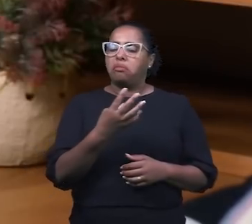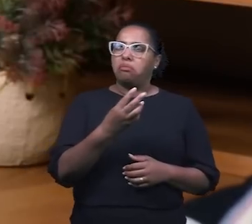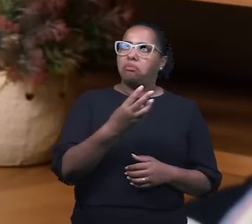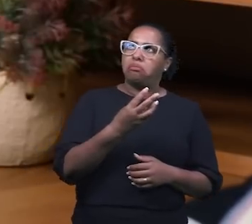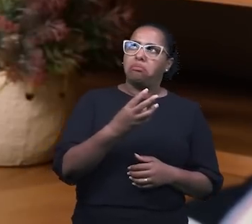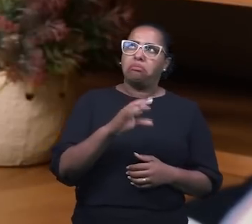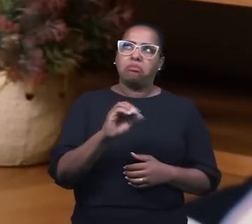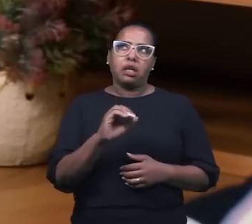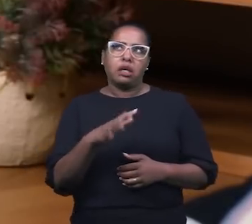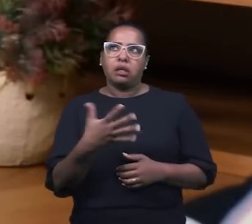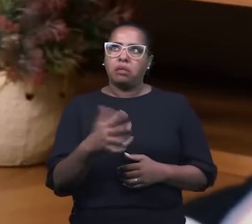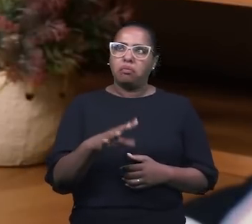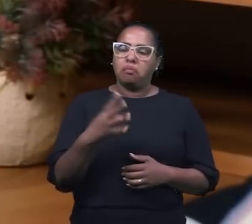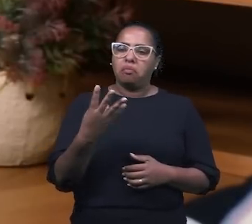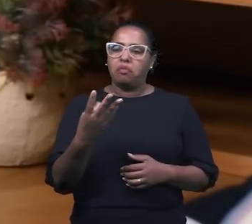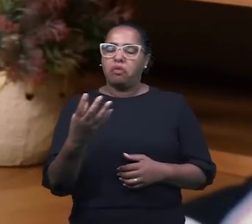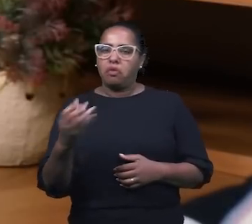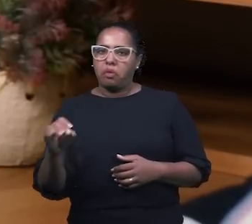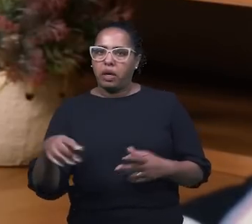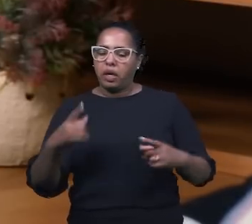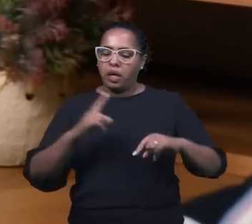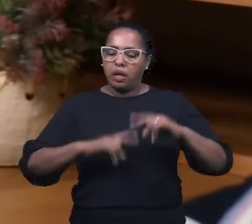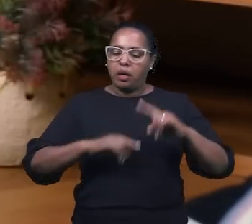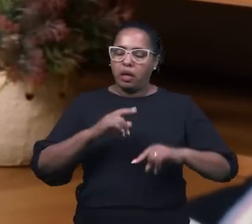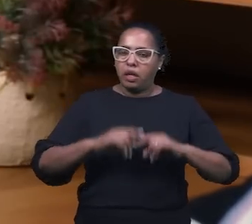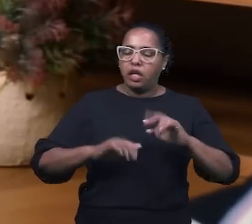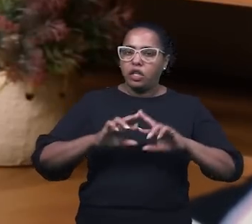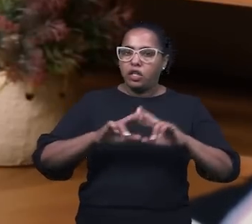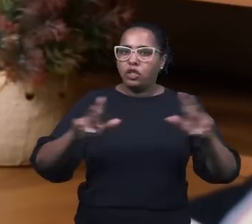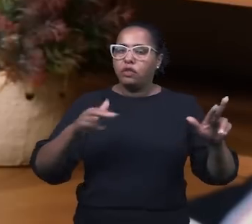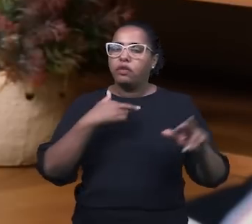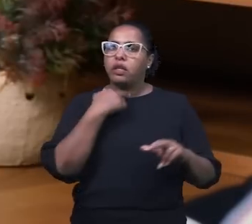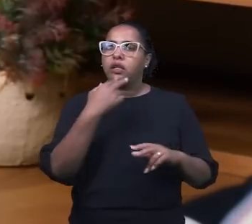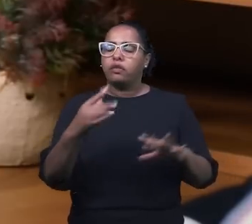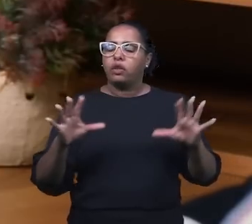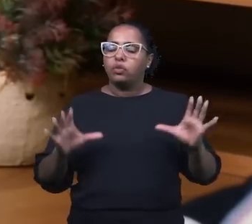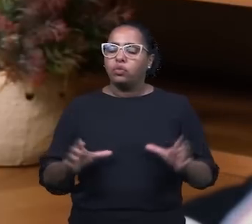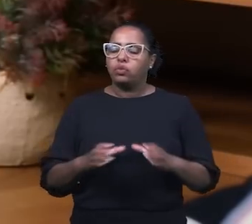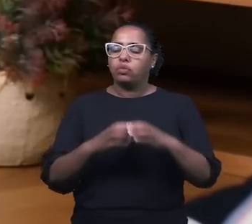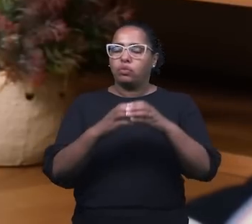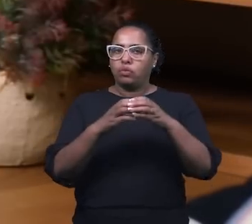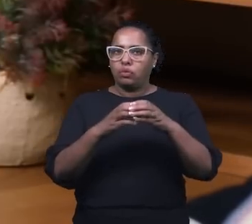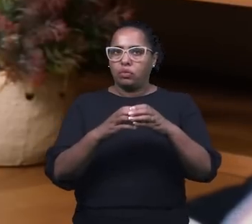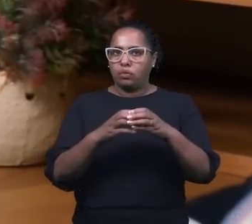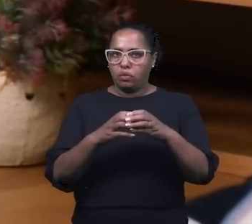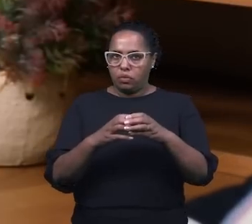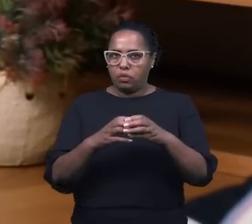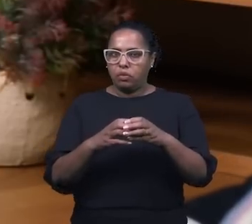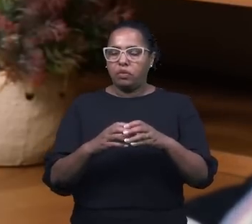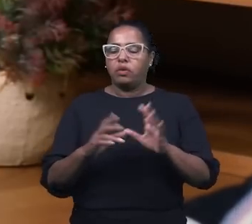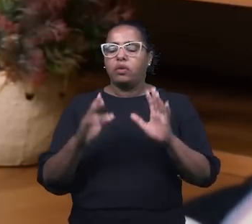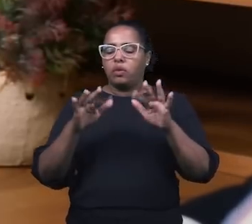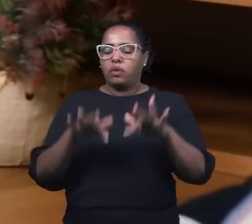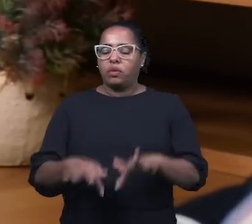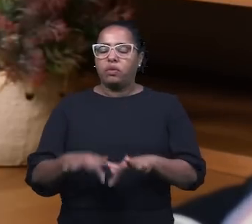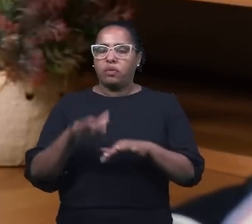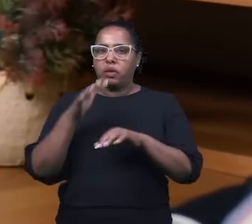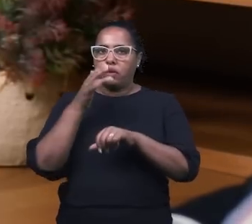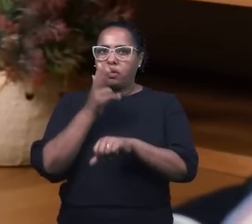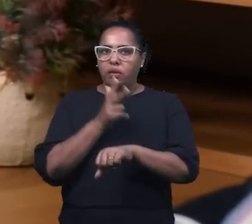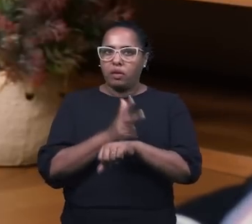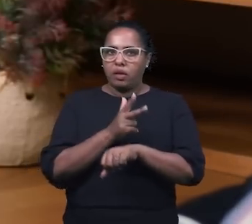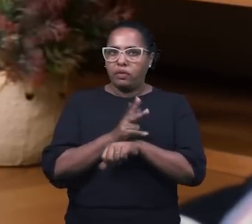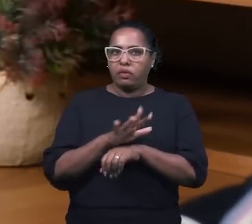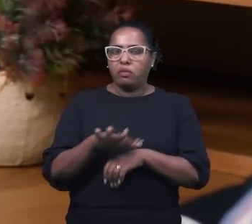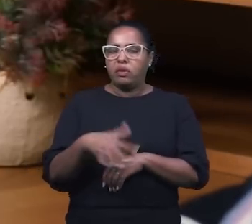30, 40 instrumentos diferentes, né? E vozes. É todo o conjunto, né? Então, no final, numa